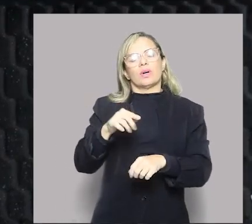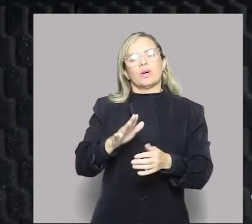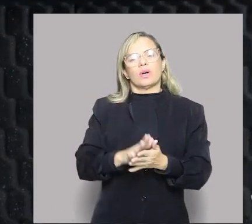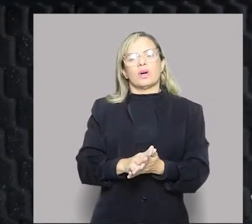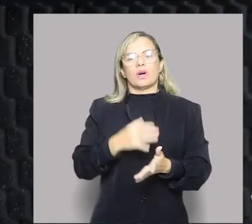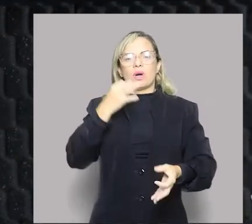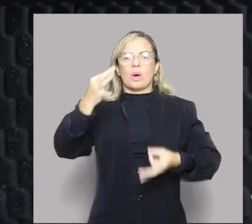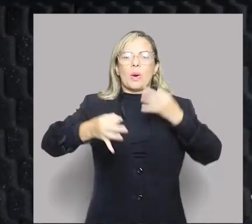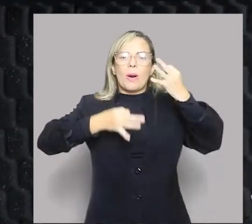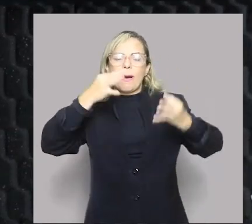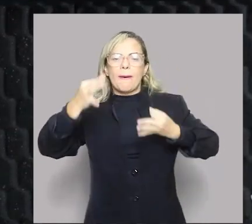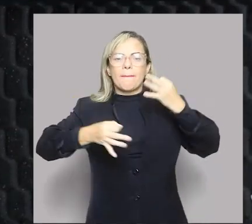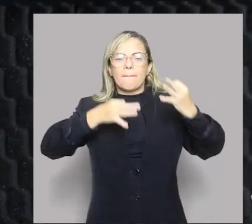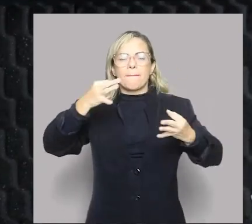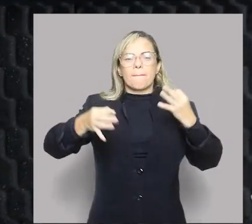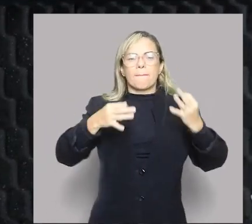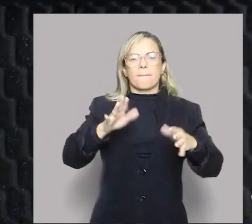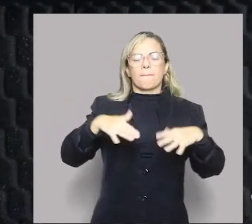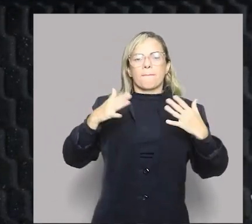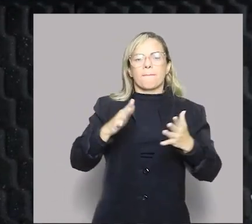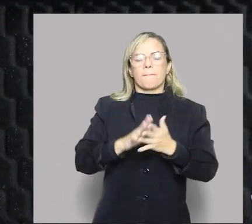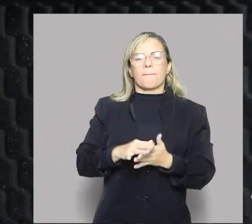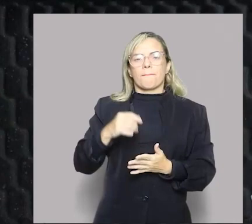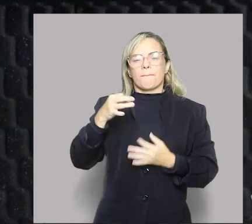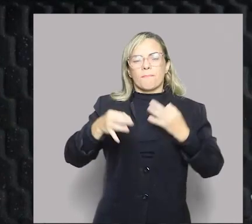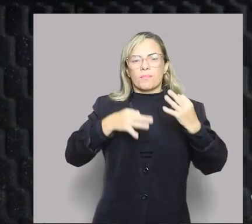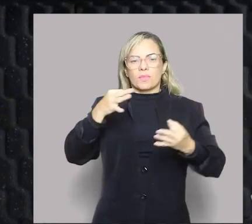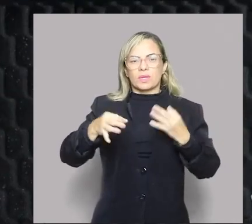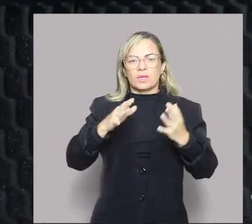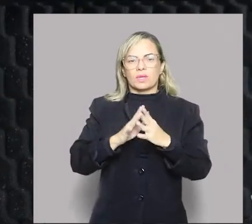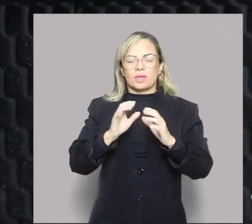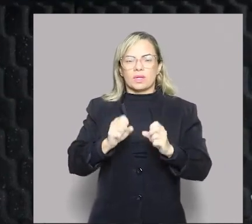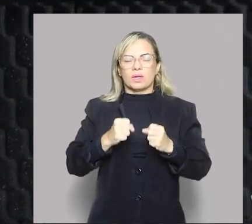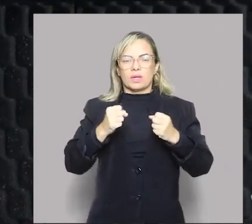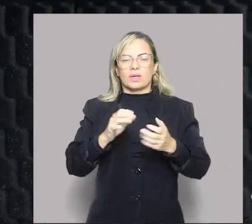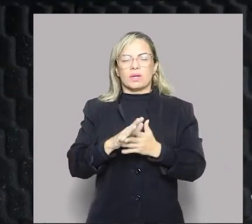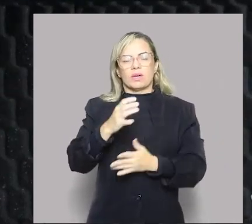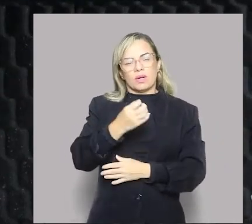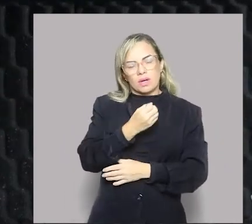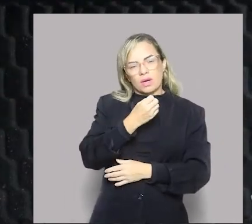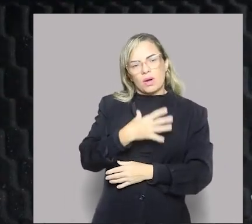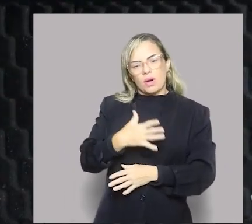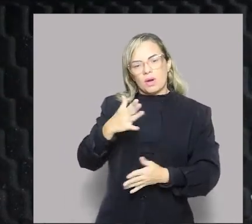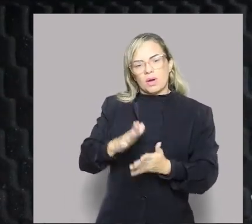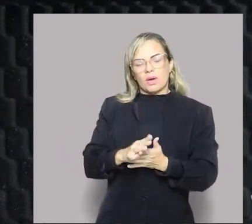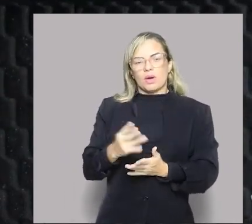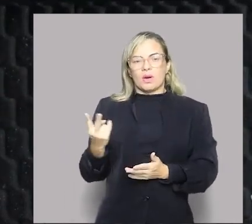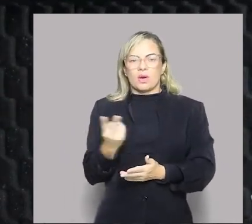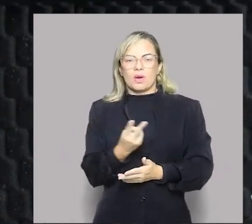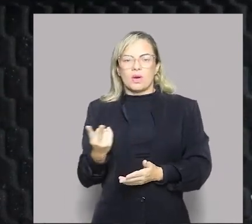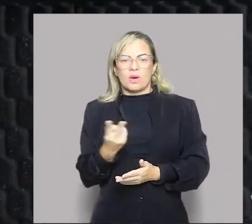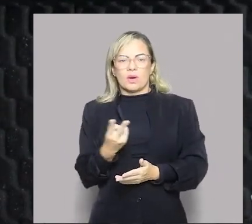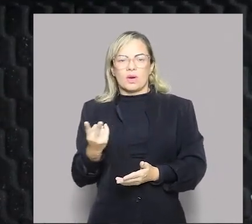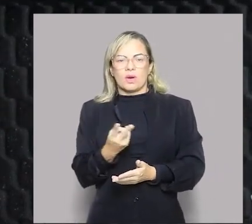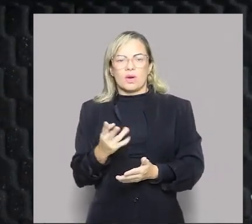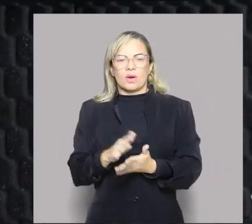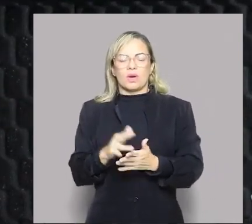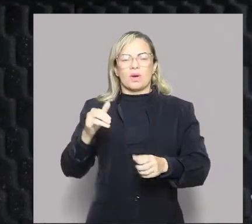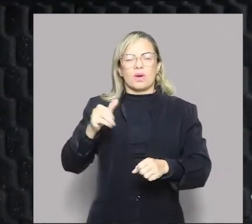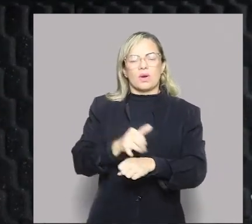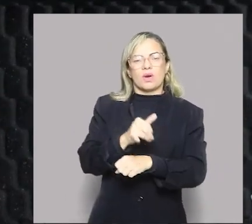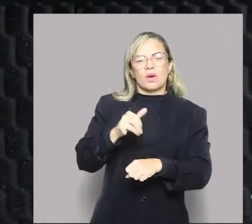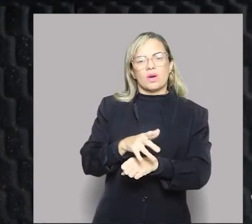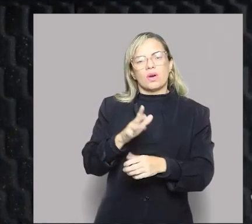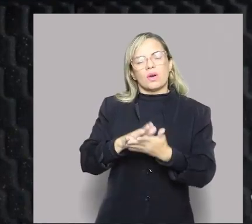assim, ó, que o seu argumento, ele precisa ser suficiente e que essas duas estratégias, elas só estão lá